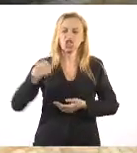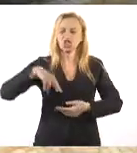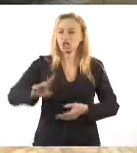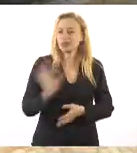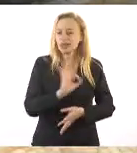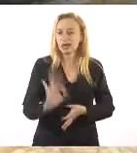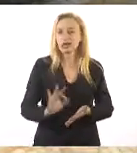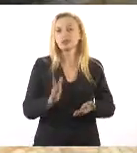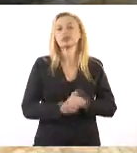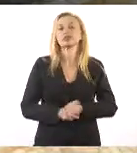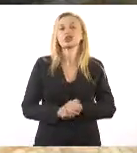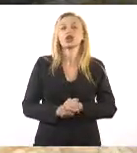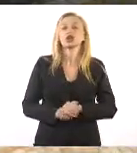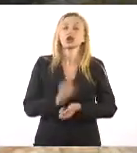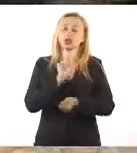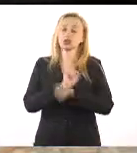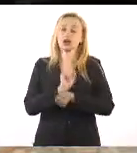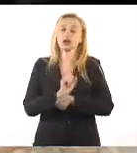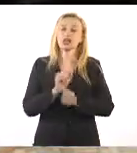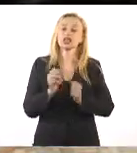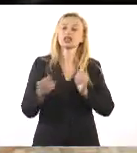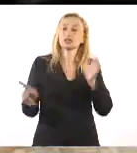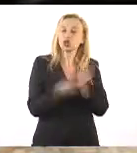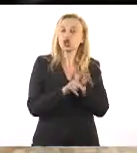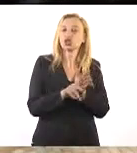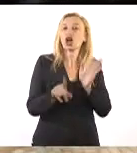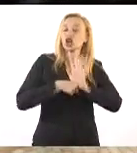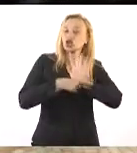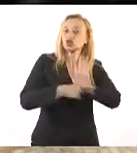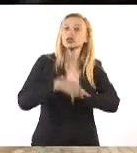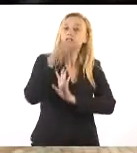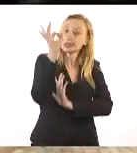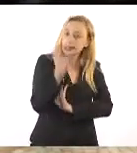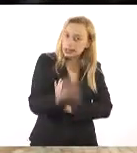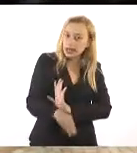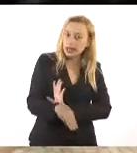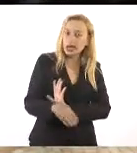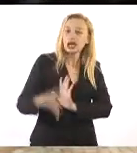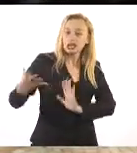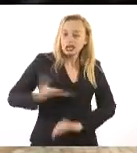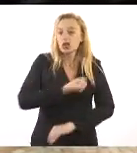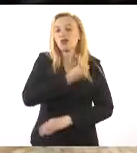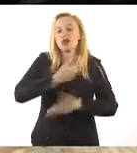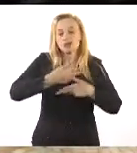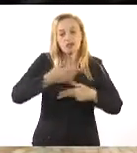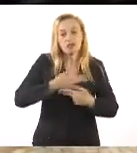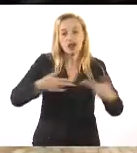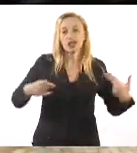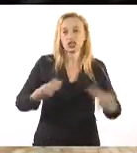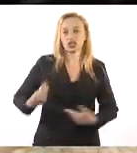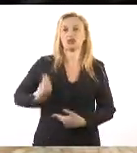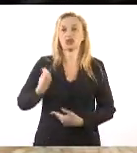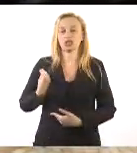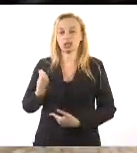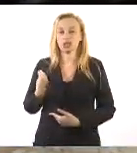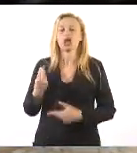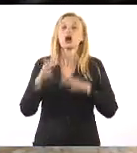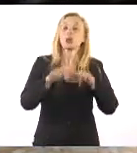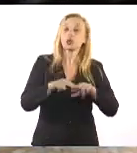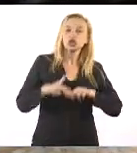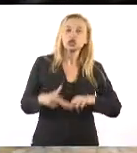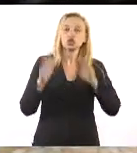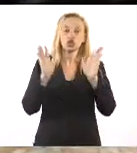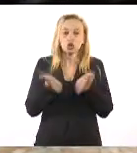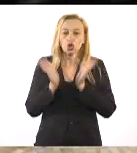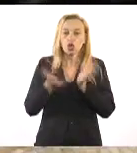eu espero que esse projeto ajude, sim, a salvar várias vidas de várias mulheres. E é por isso que